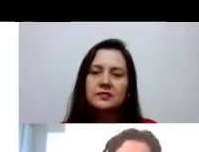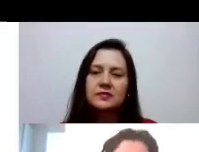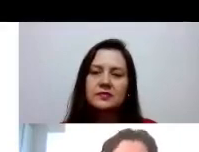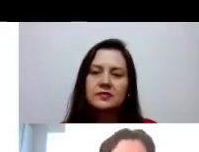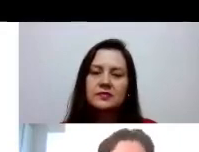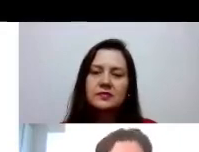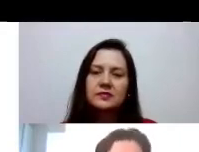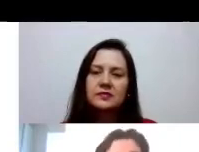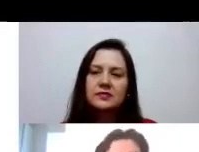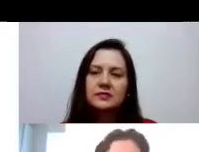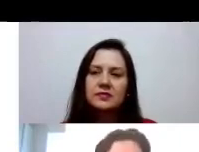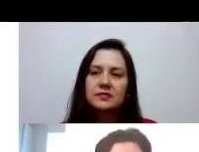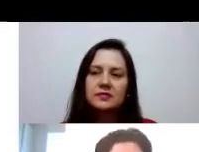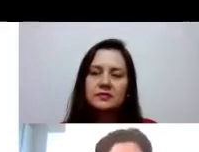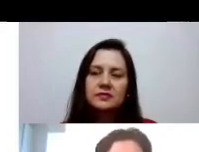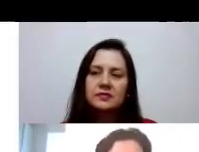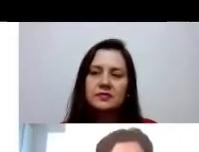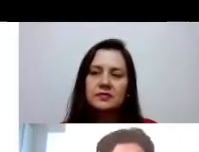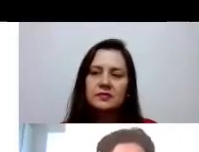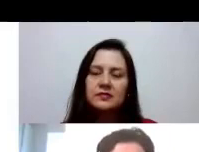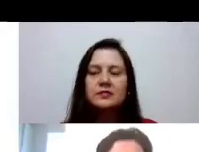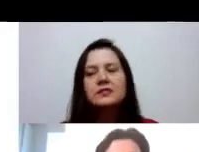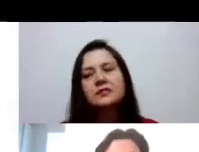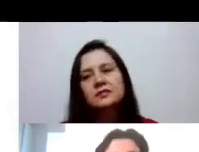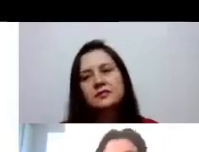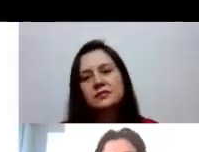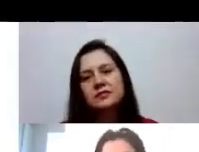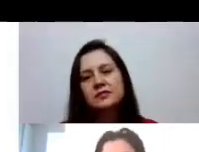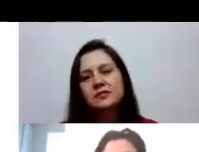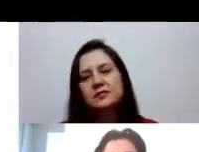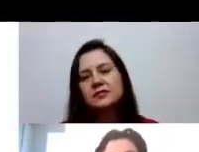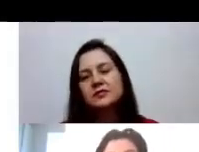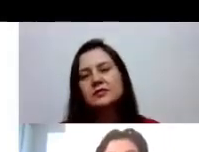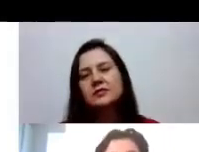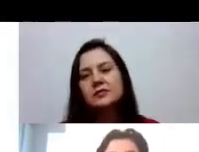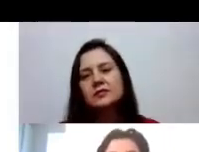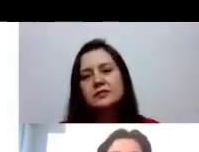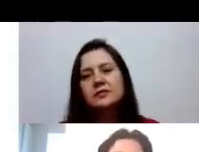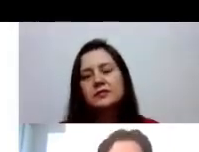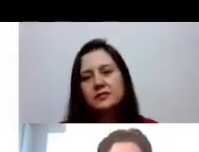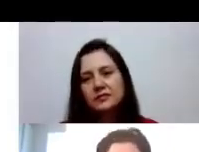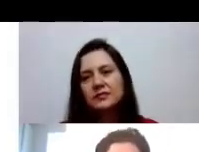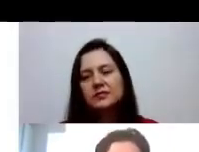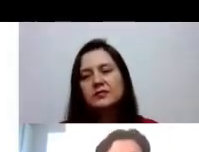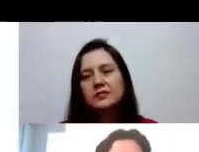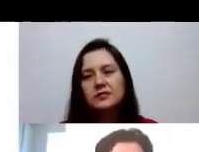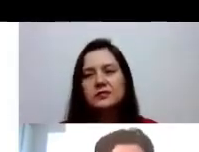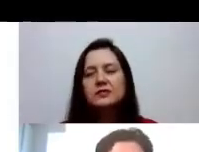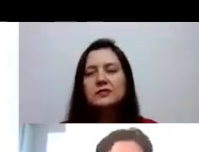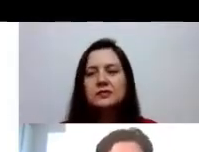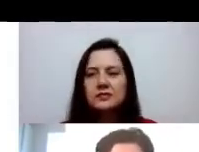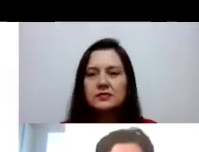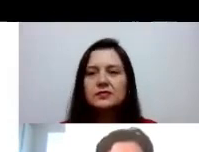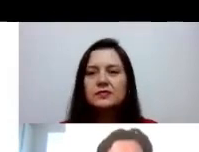institucionais por parte das entidades da administração indireta. Bom, o que quer dizer isso? A gente não está falando só de prefeitura, a gente está falando das outras